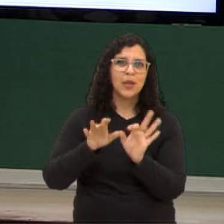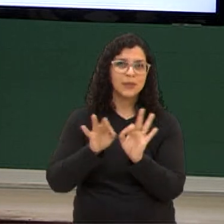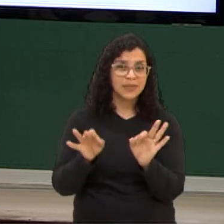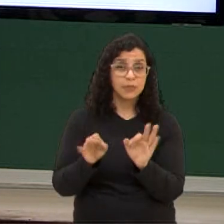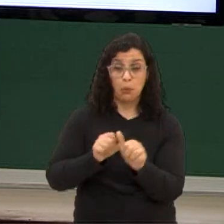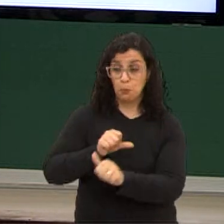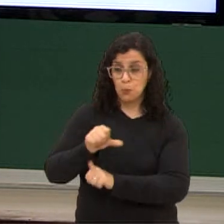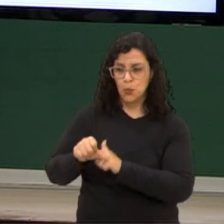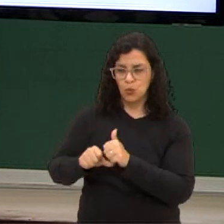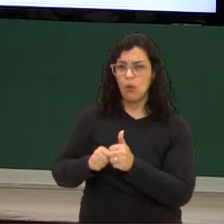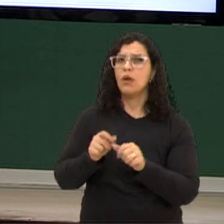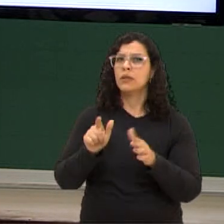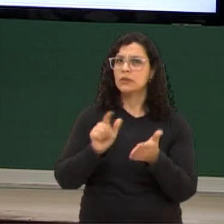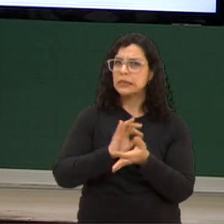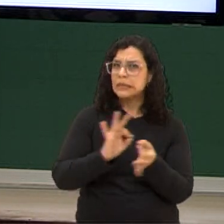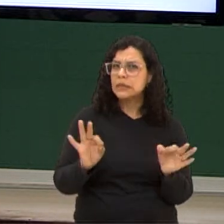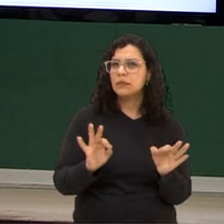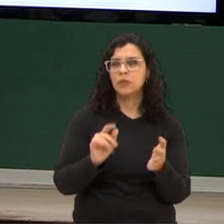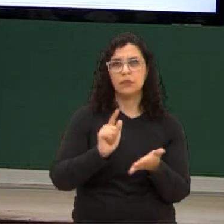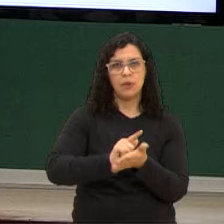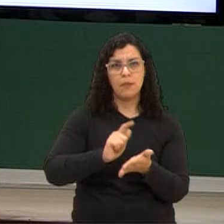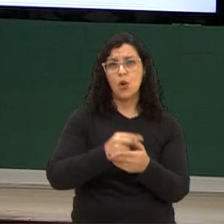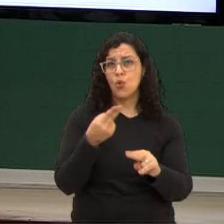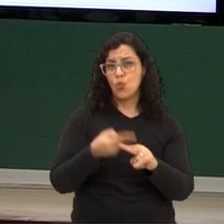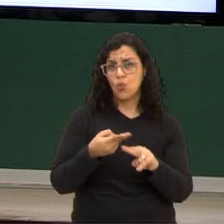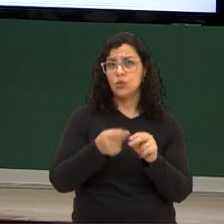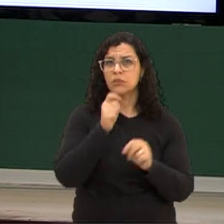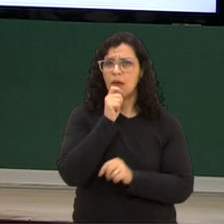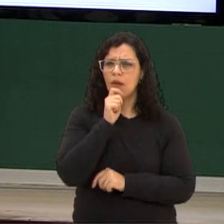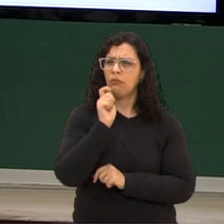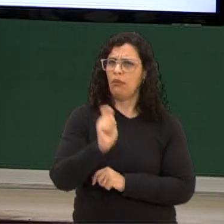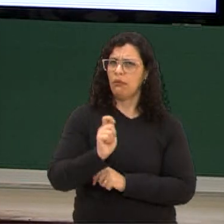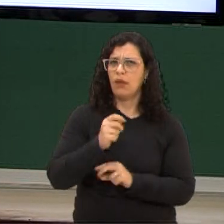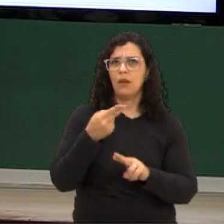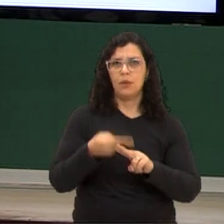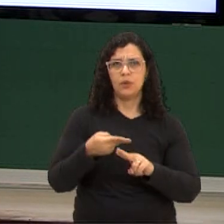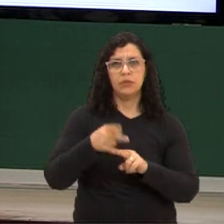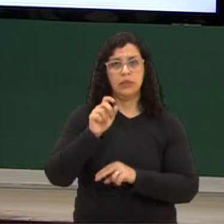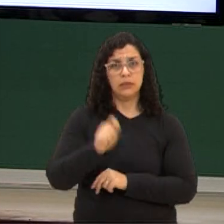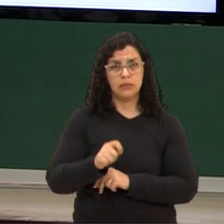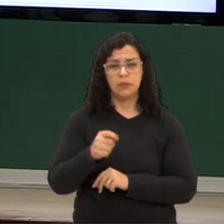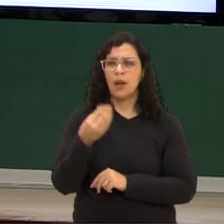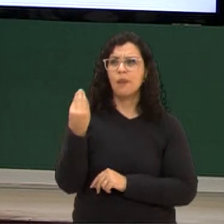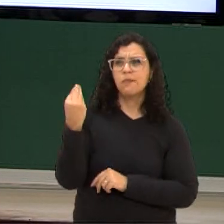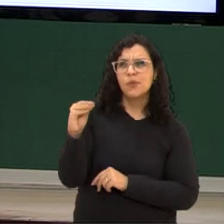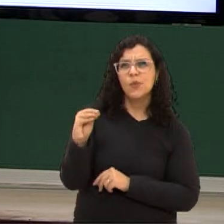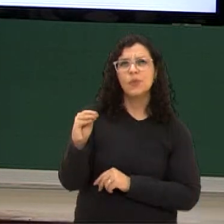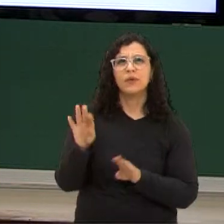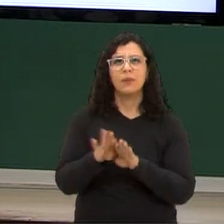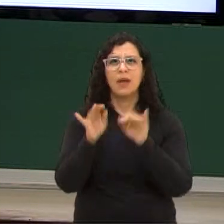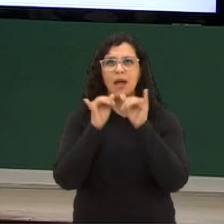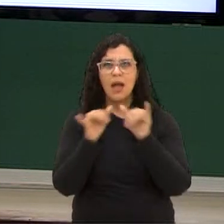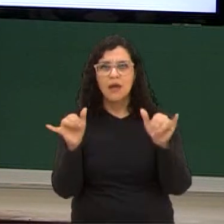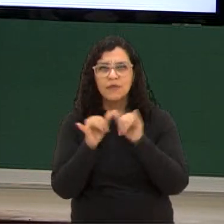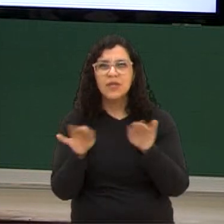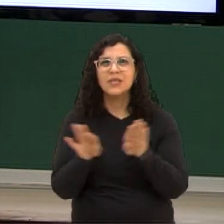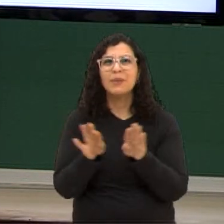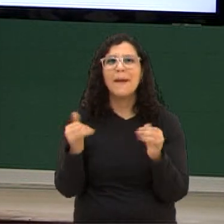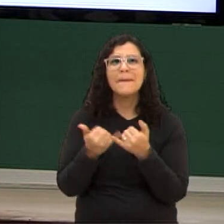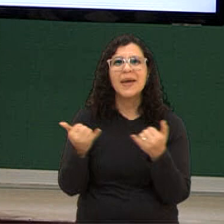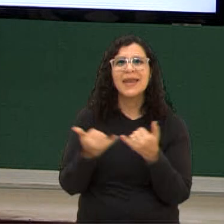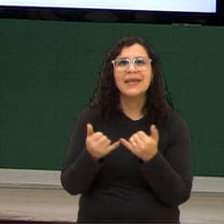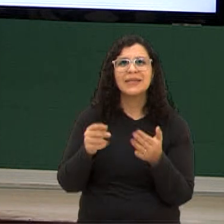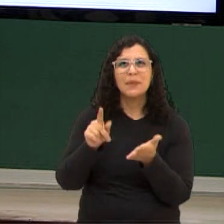os bilhetes ainda são utilizados nos dias atuais, né? Ainda as pessoas utilizam ali para deixar um recadinho. A gente utiliza muitos